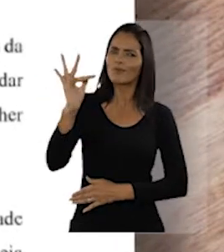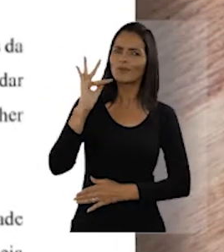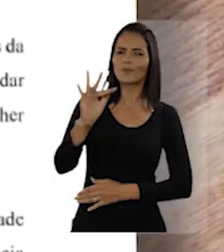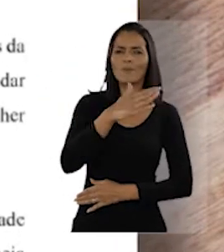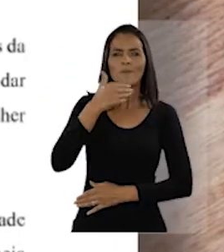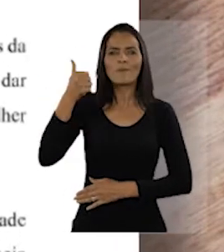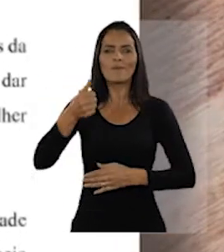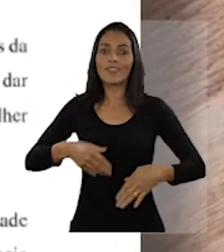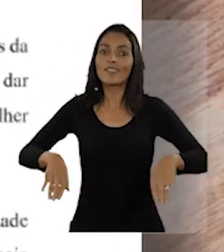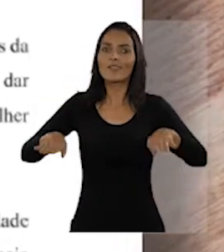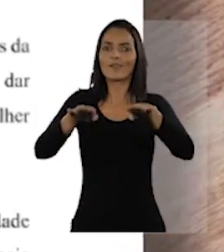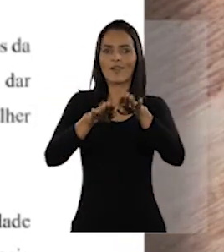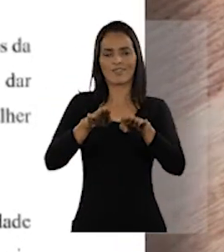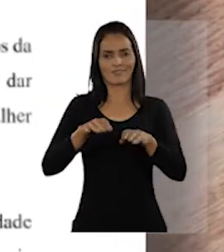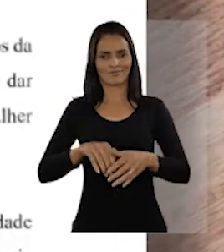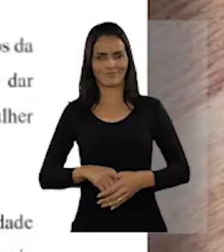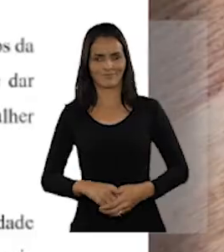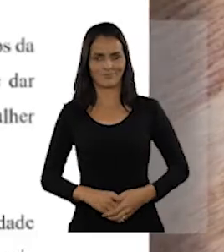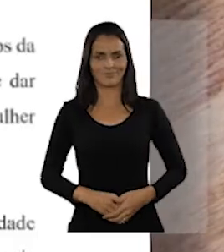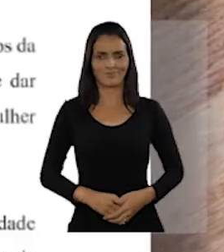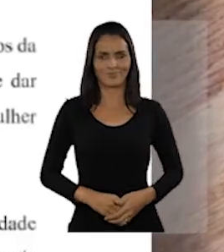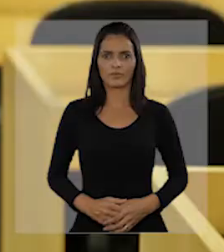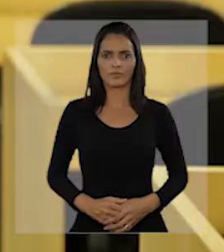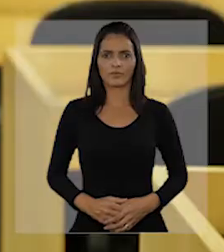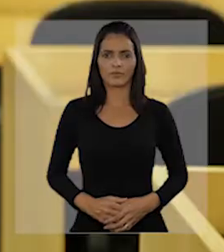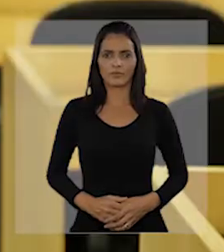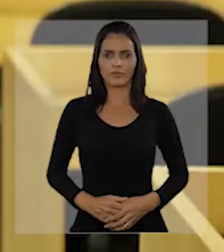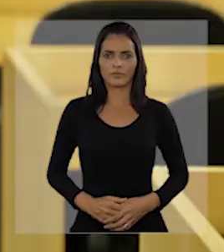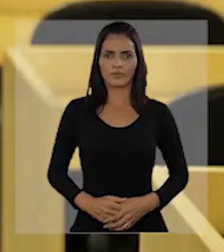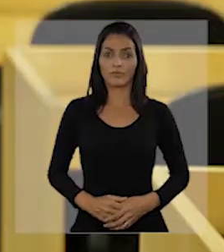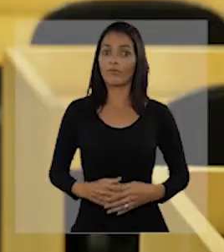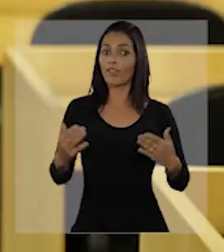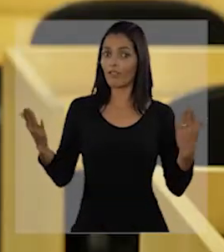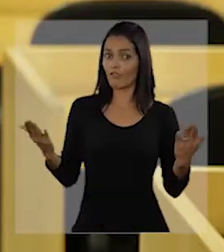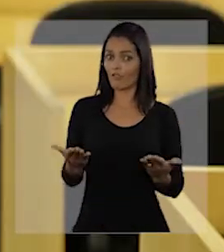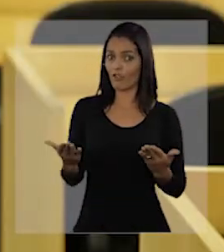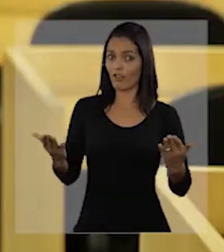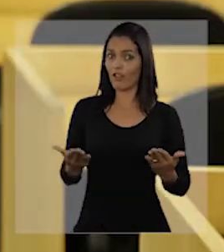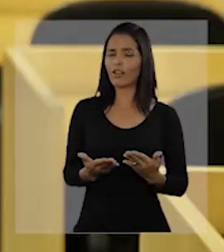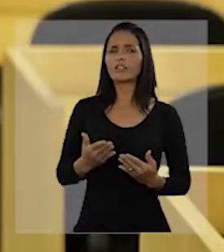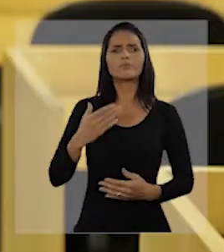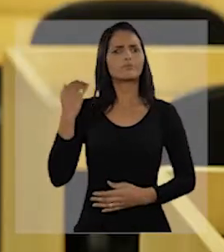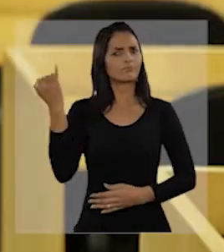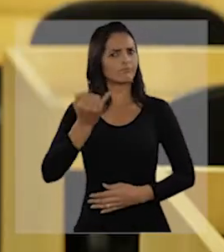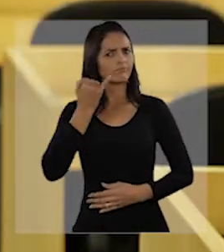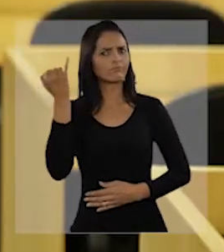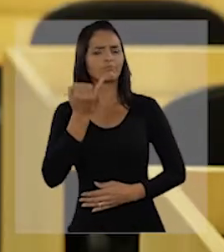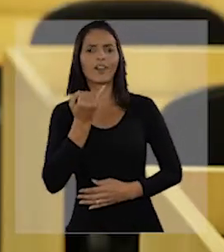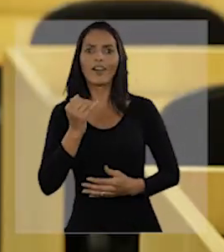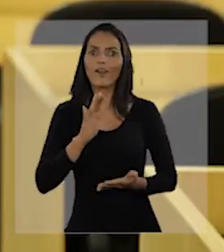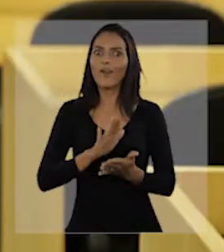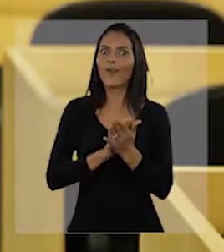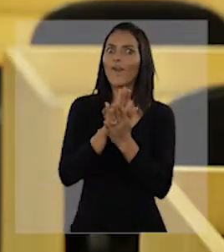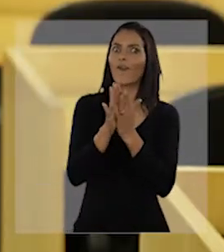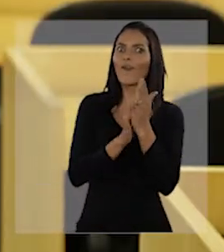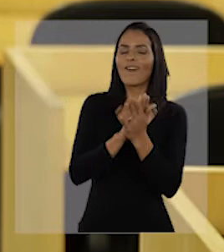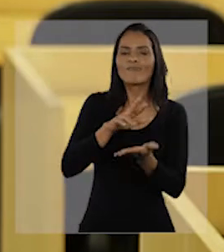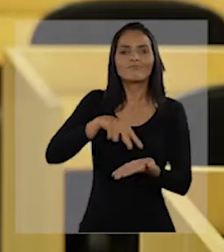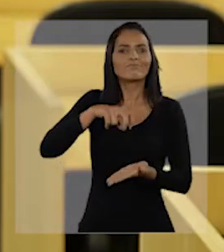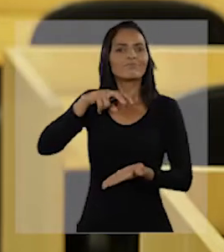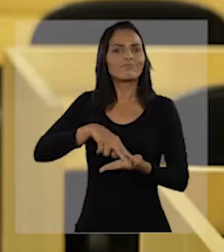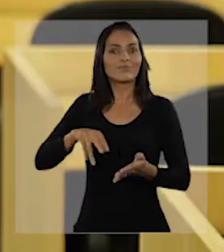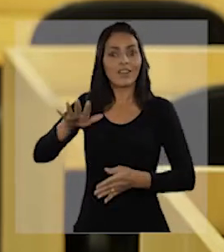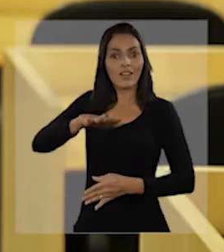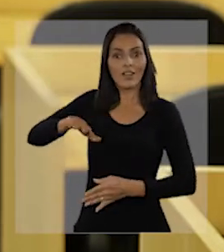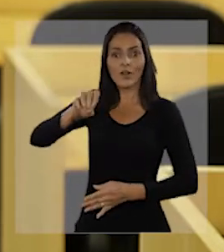lutando por um futuro mais igualitário. Dessa vez, um passo importante a ser comemorado pela